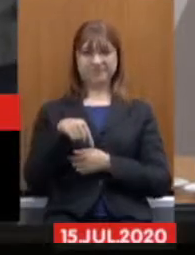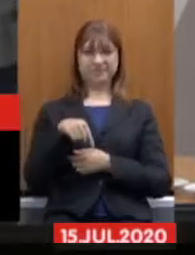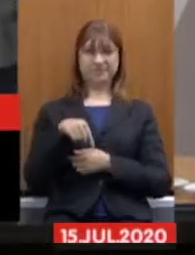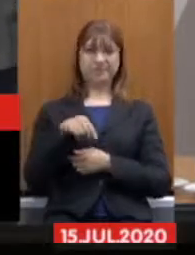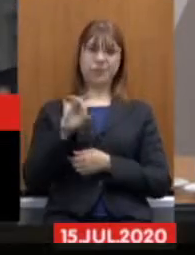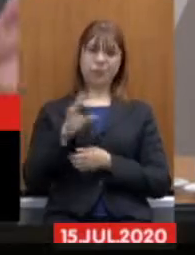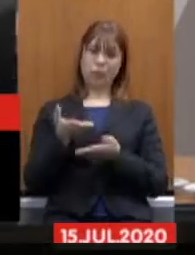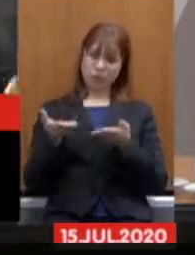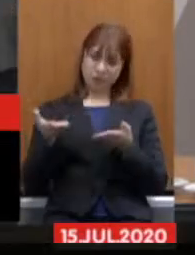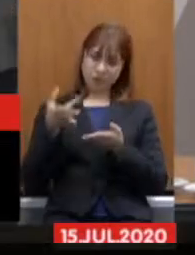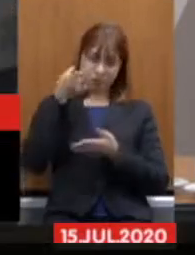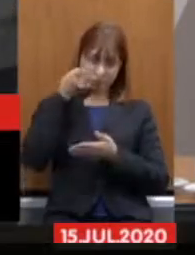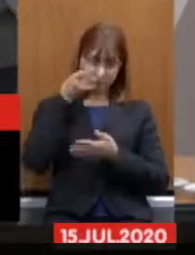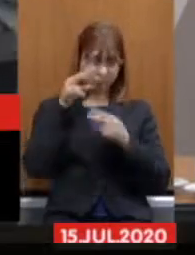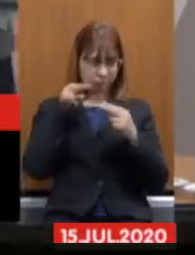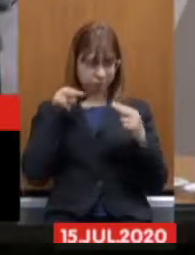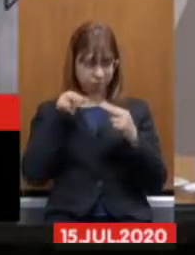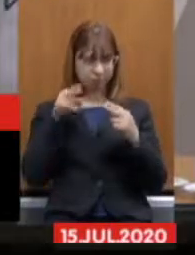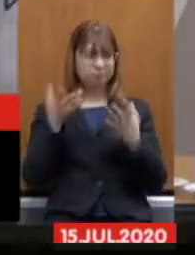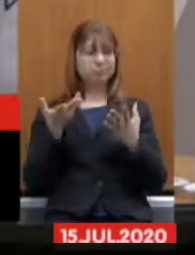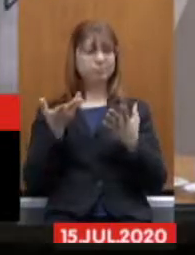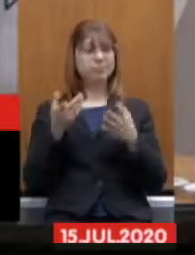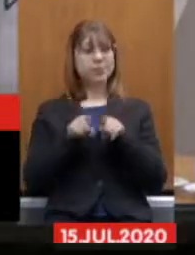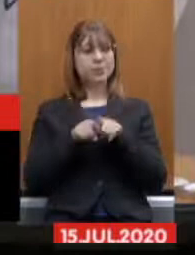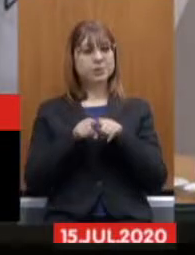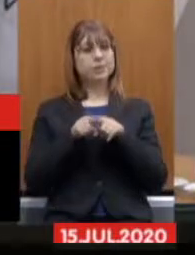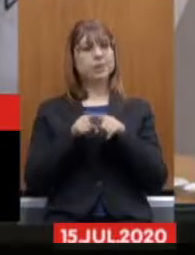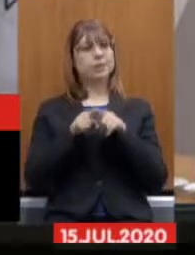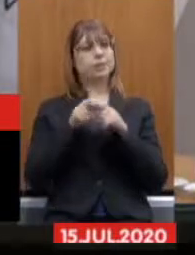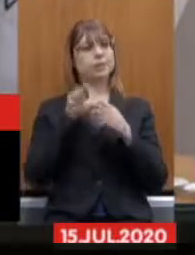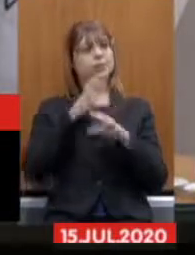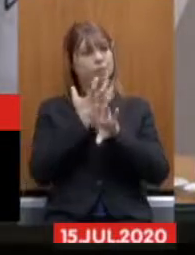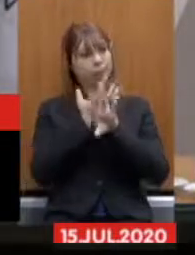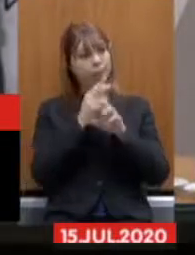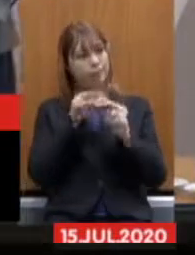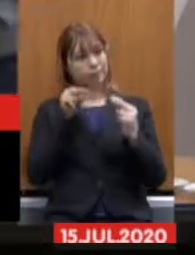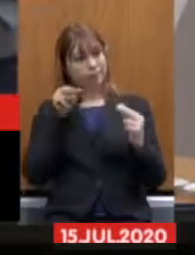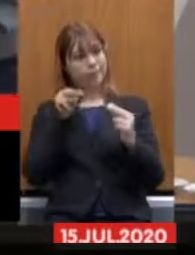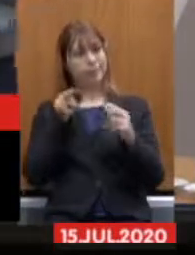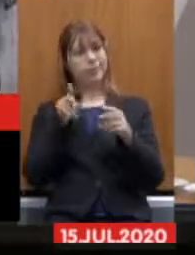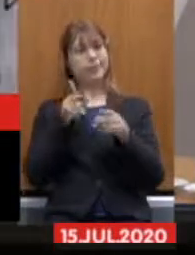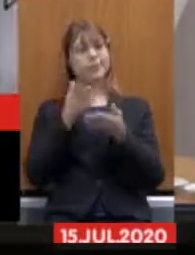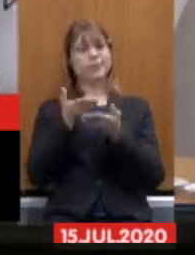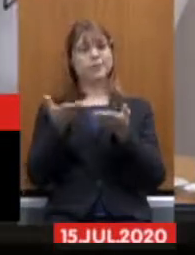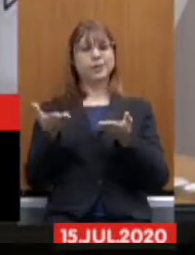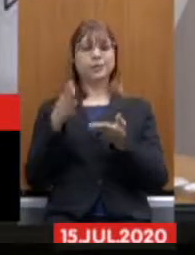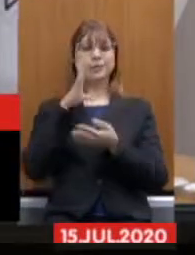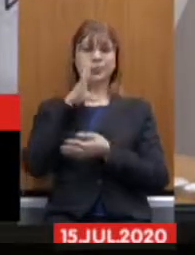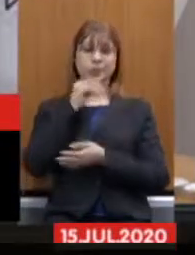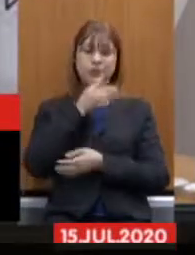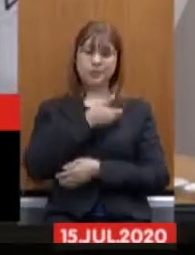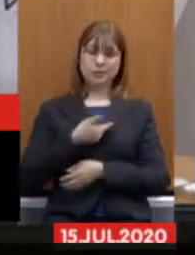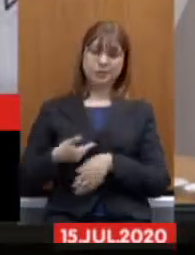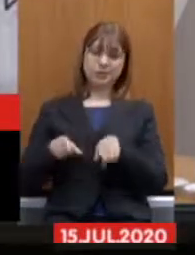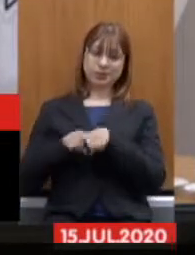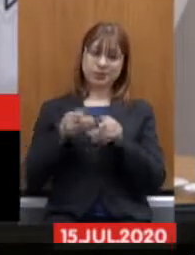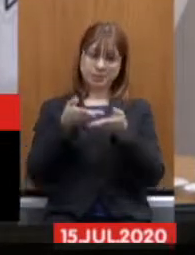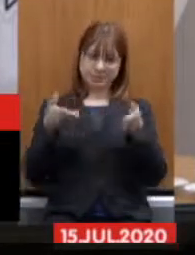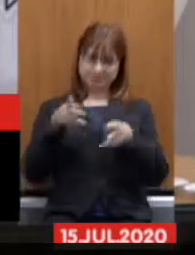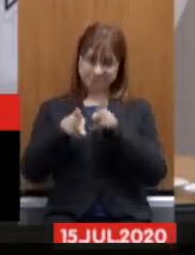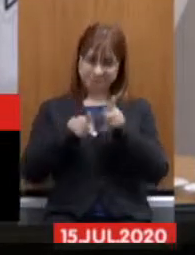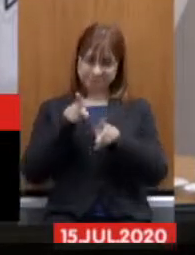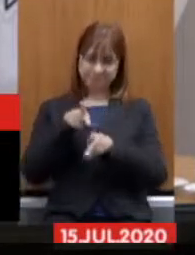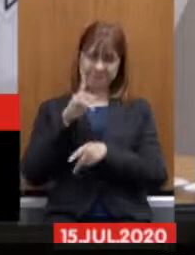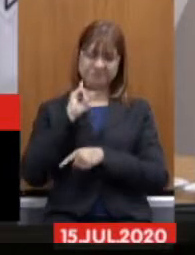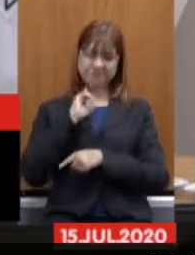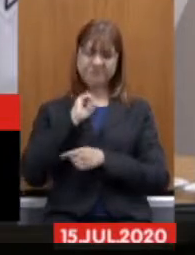não só com os deputados presentes mesmo remotos os servidores ea população mineira eu gostaria